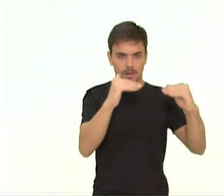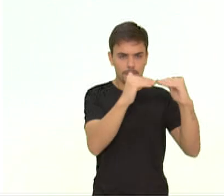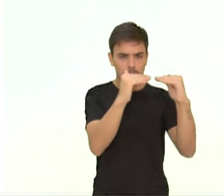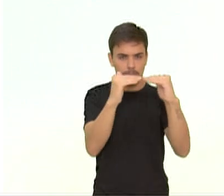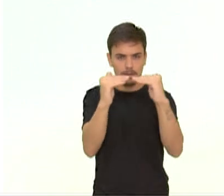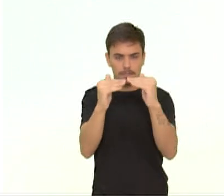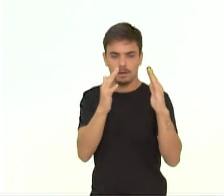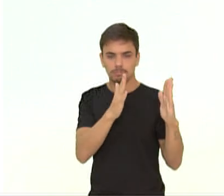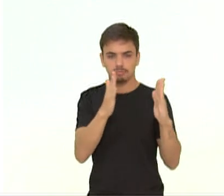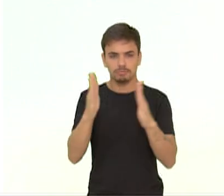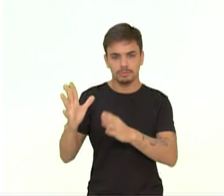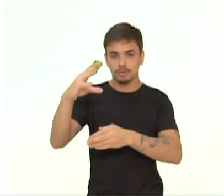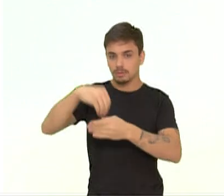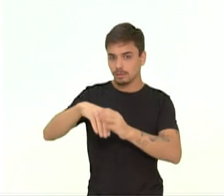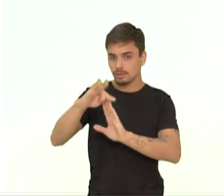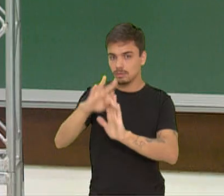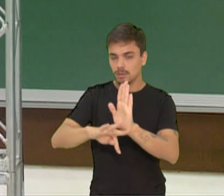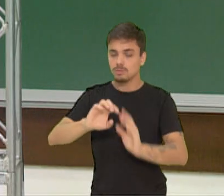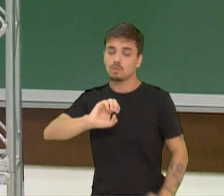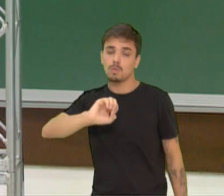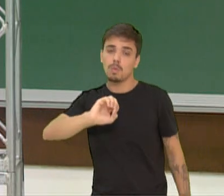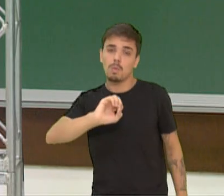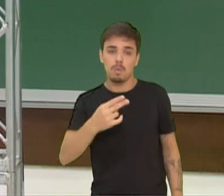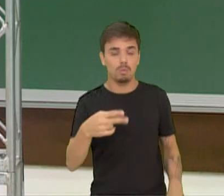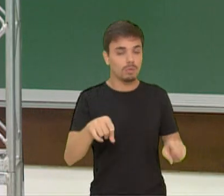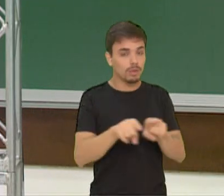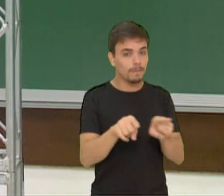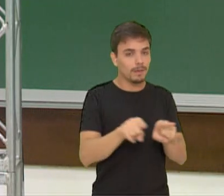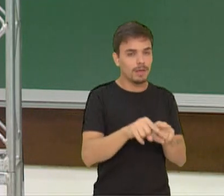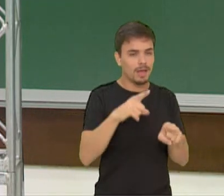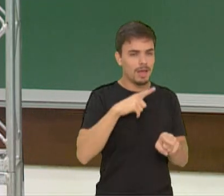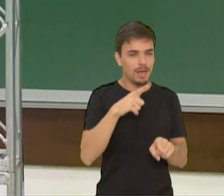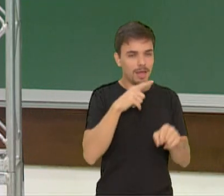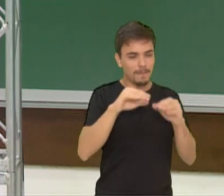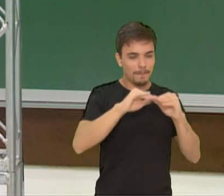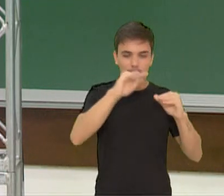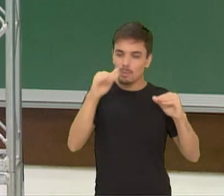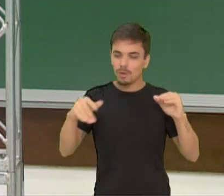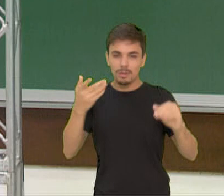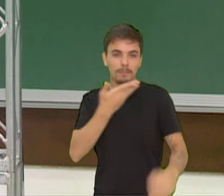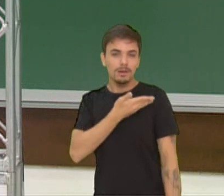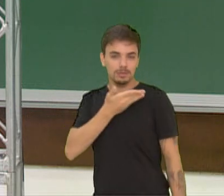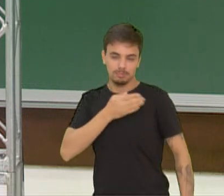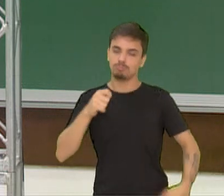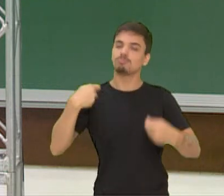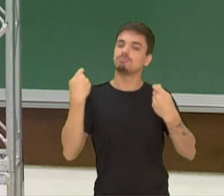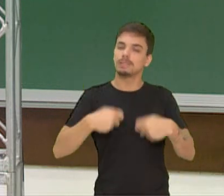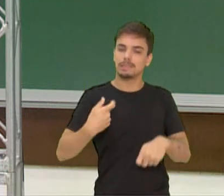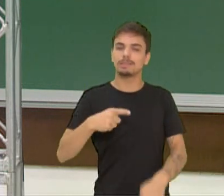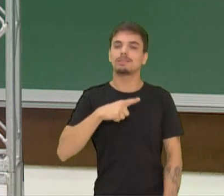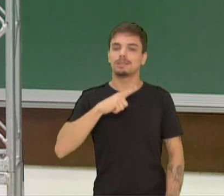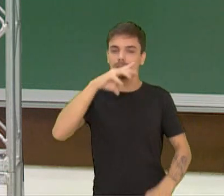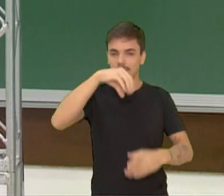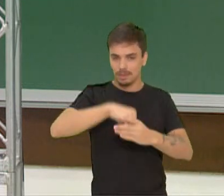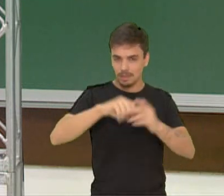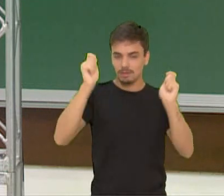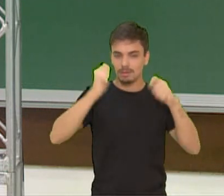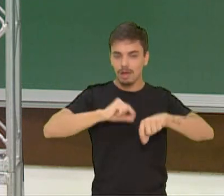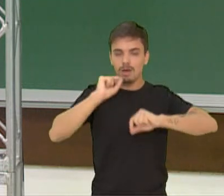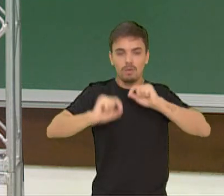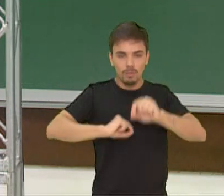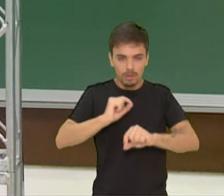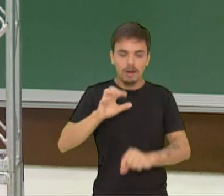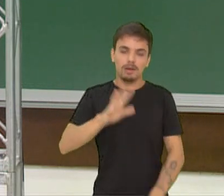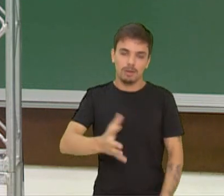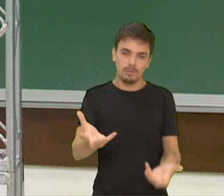coesão sequencial no texto. Ou seja, é aquela pontezinha da amizade bem precisa que nós colocamos ali, para dar exatamente